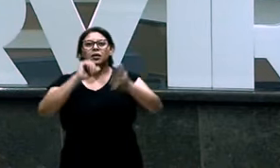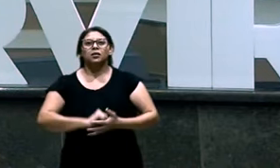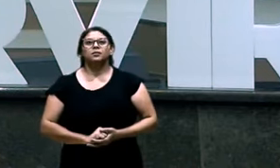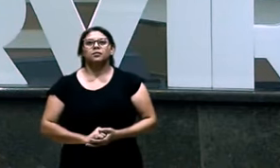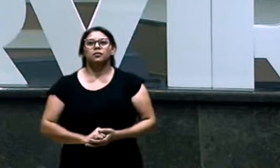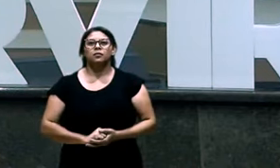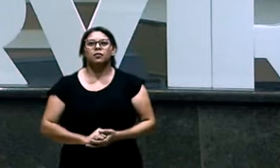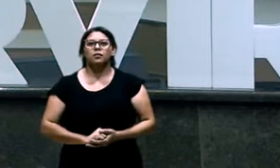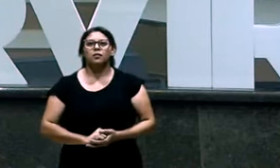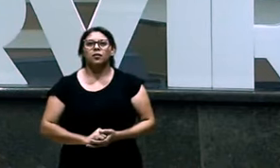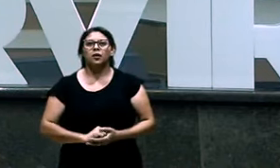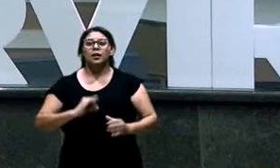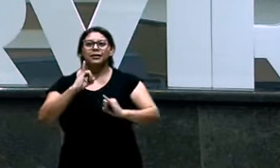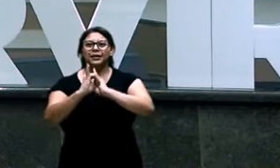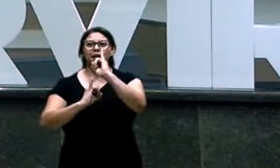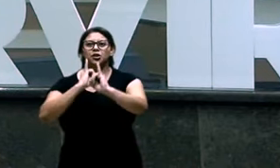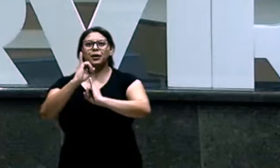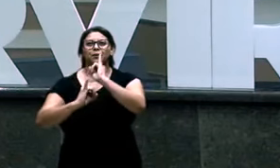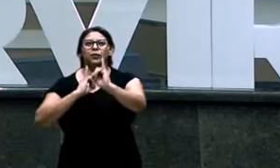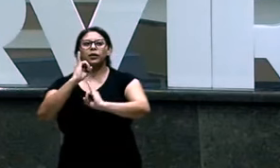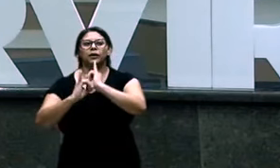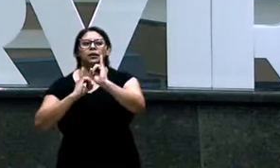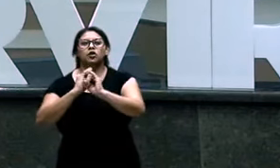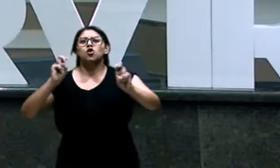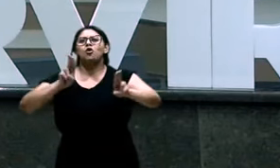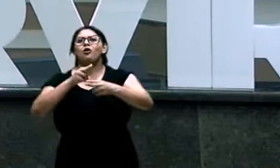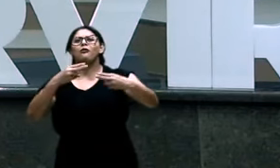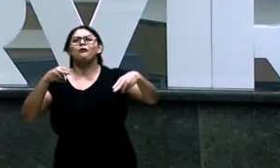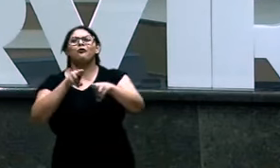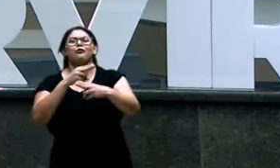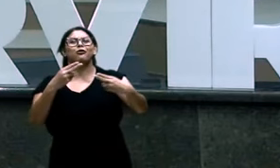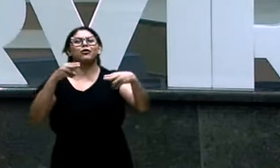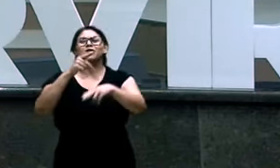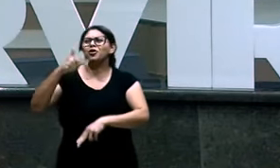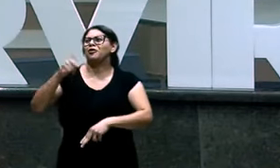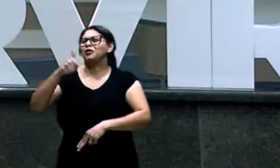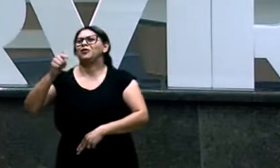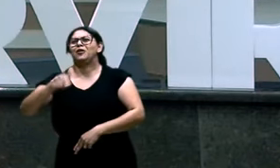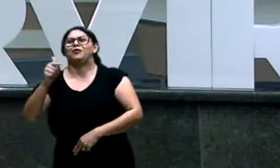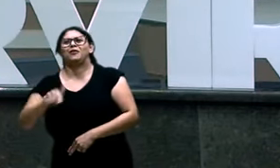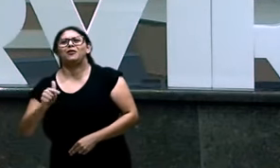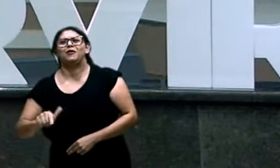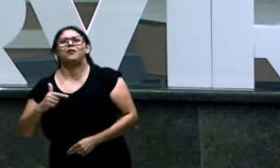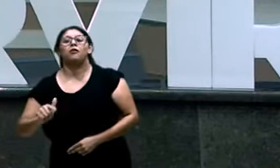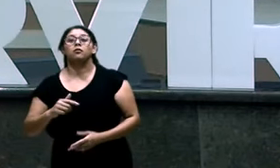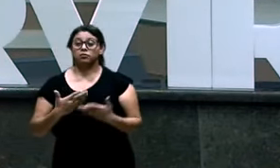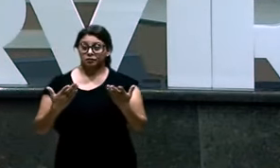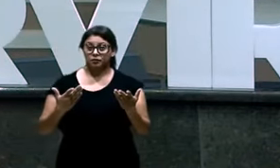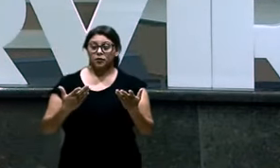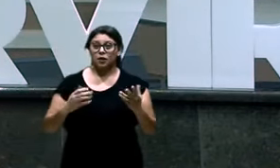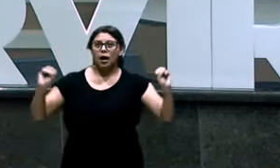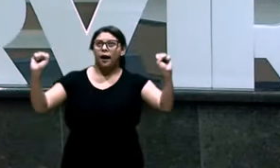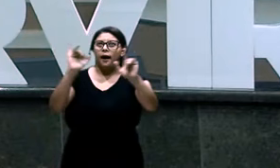internet, agora esses louvores, eles repetem 50 vezes o refrão. Pois é, quando a glória desceu, os